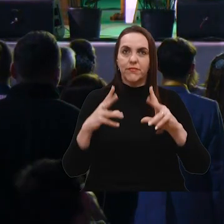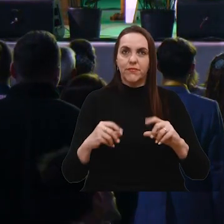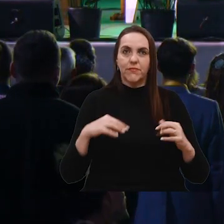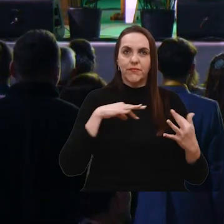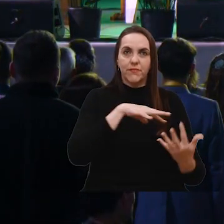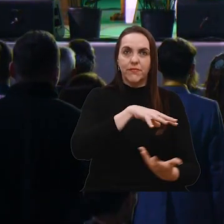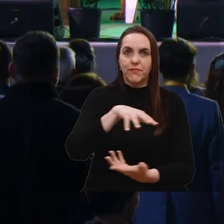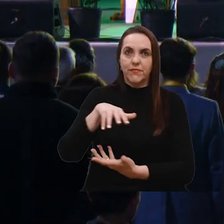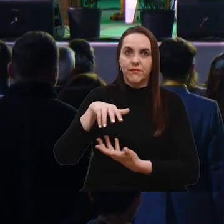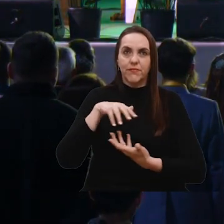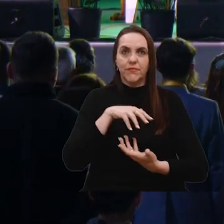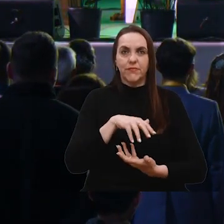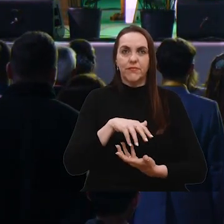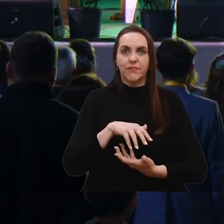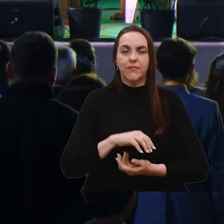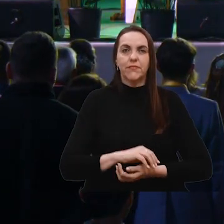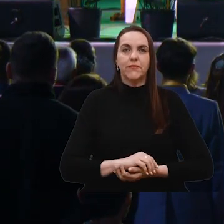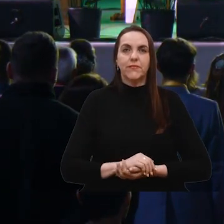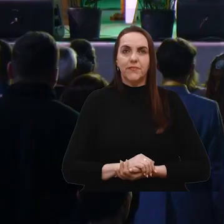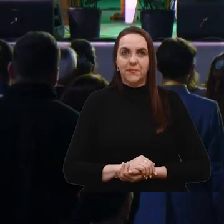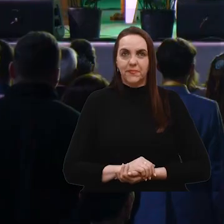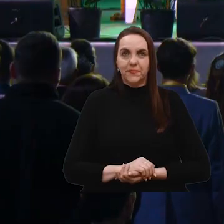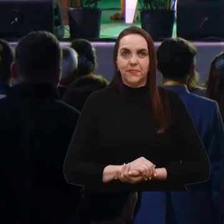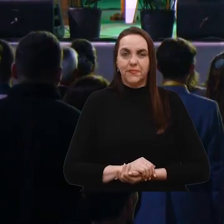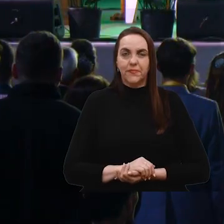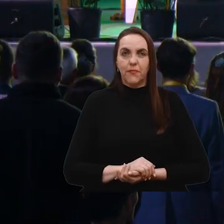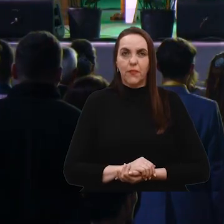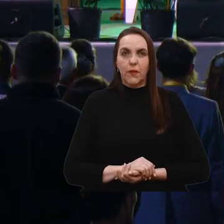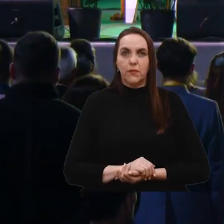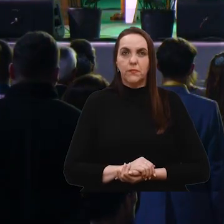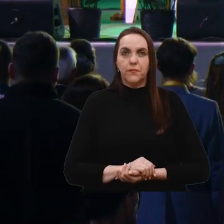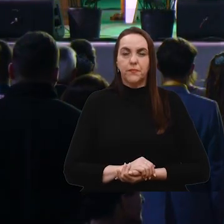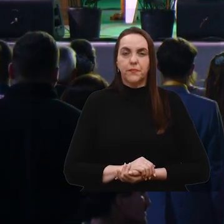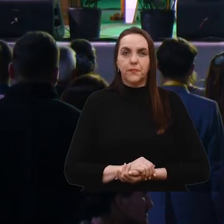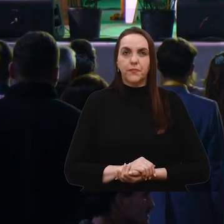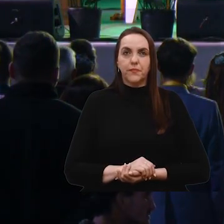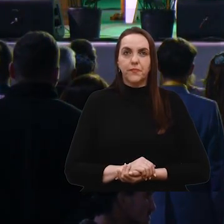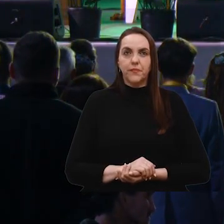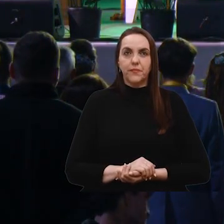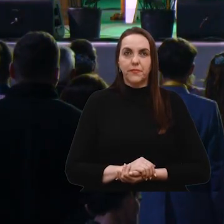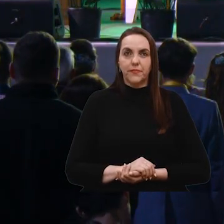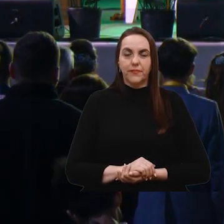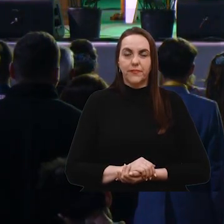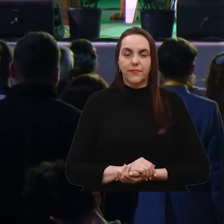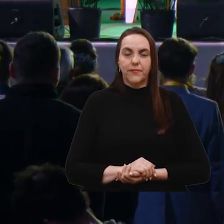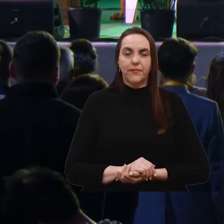Sirvam nossas façanhas de modelo a toda a terra.